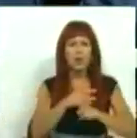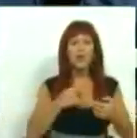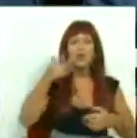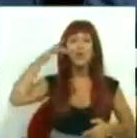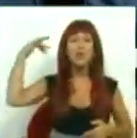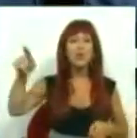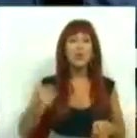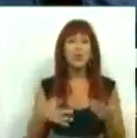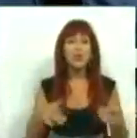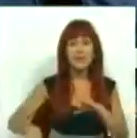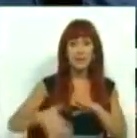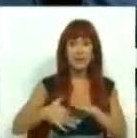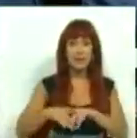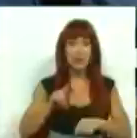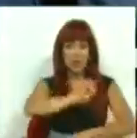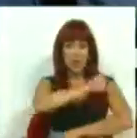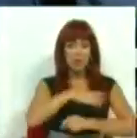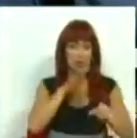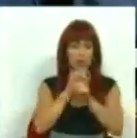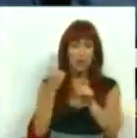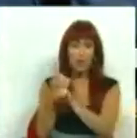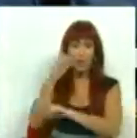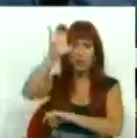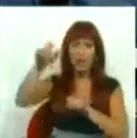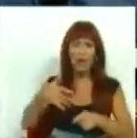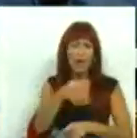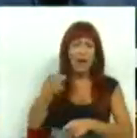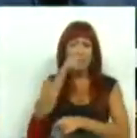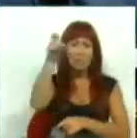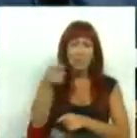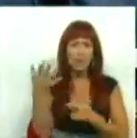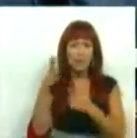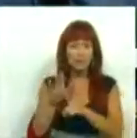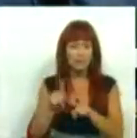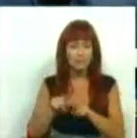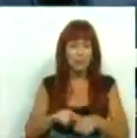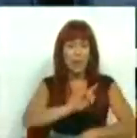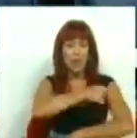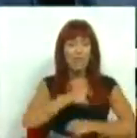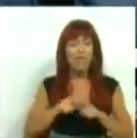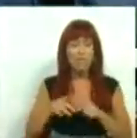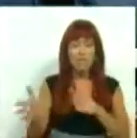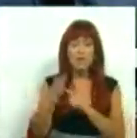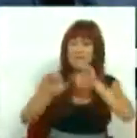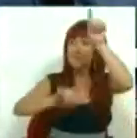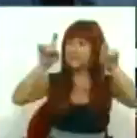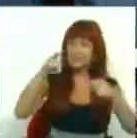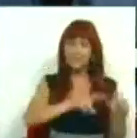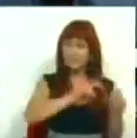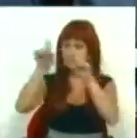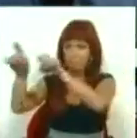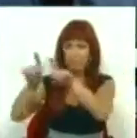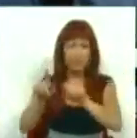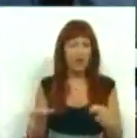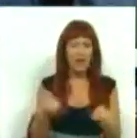No estrangeiro, a participação em forças multinacionais, em missões de paz, designadas por forças nacionais destacadas e também em